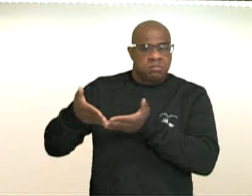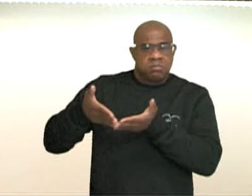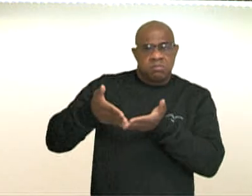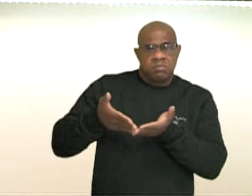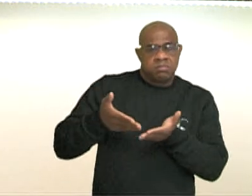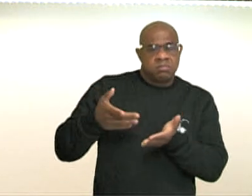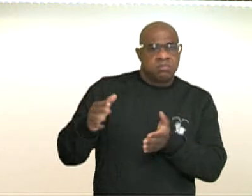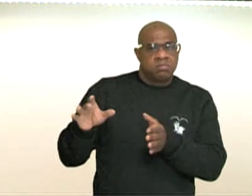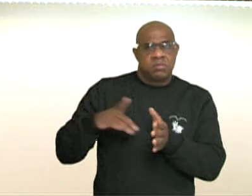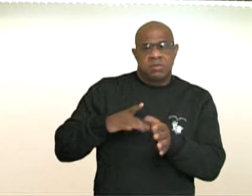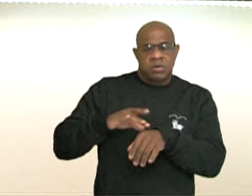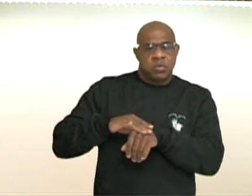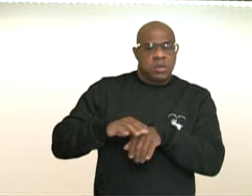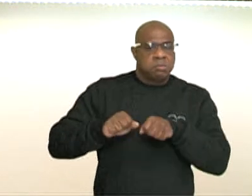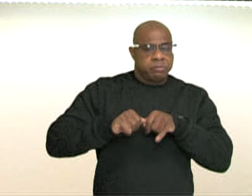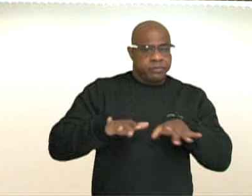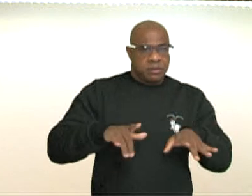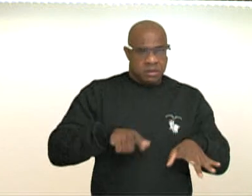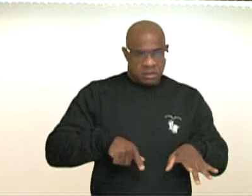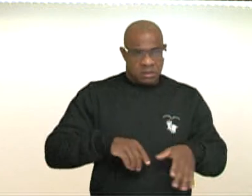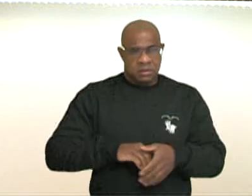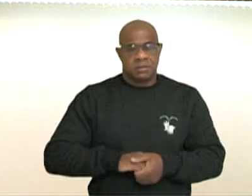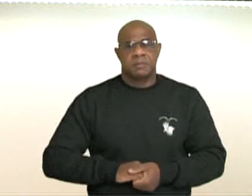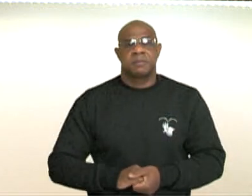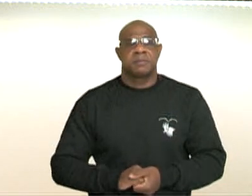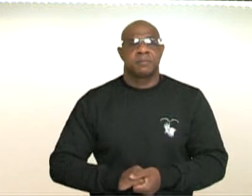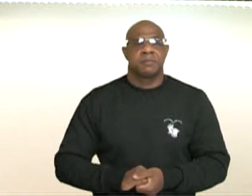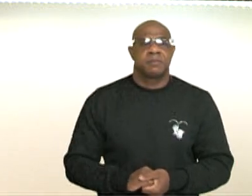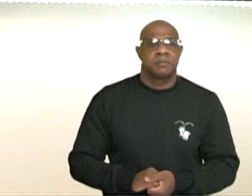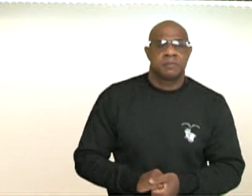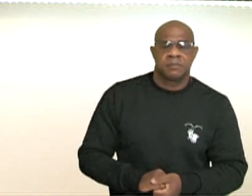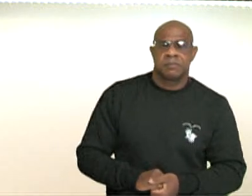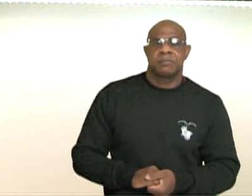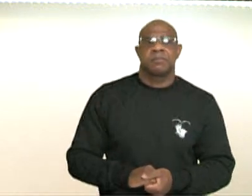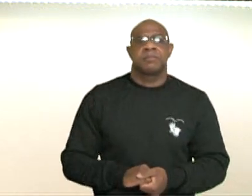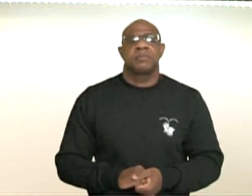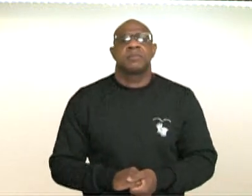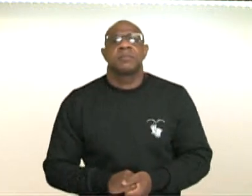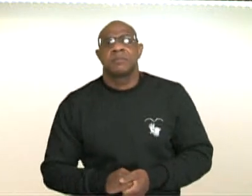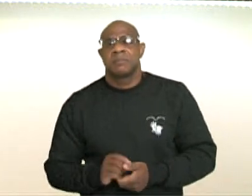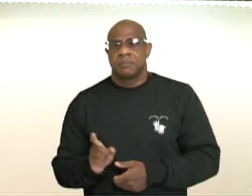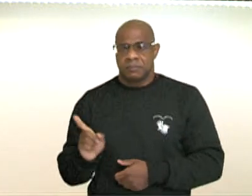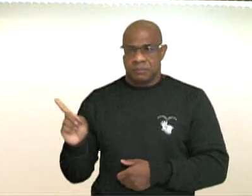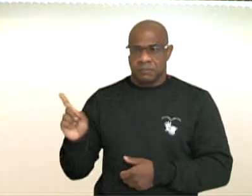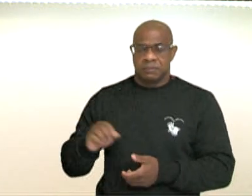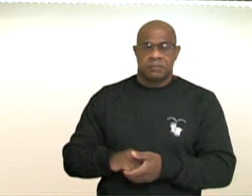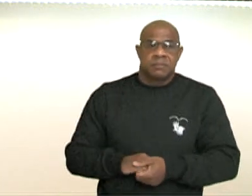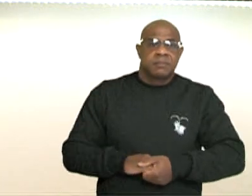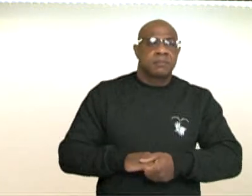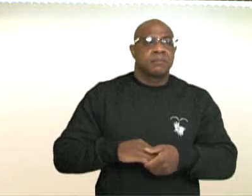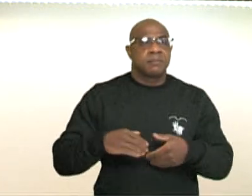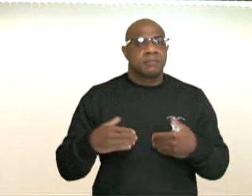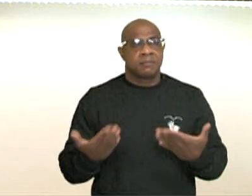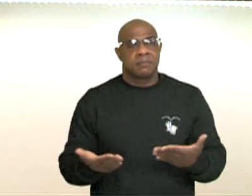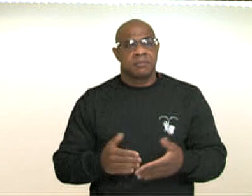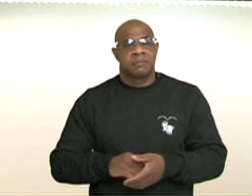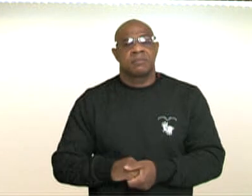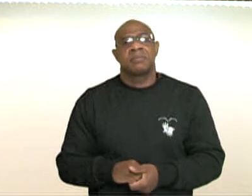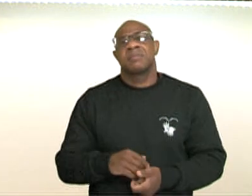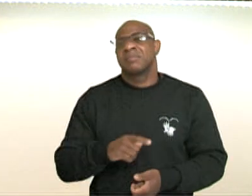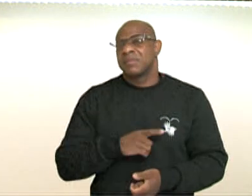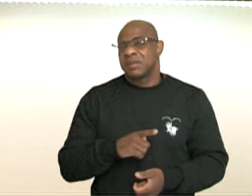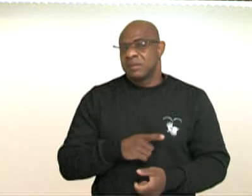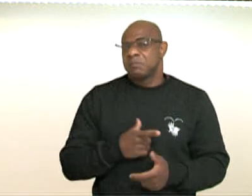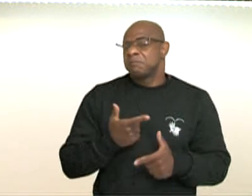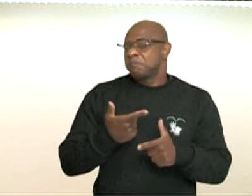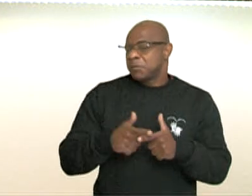D? Letra D, meus amigos. Um genocídio indígena, você tem que colocar também um massacre